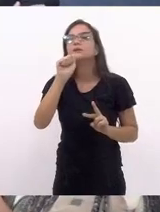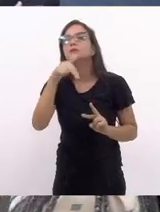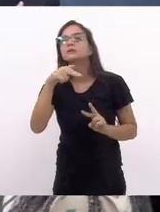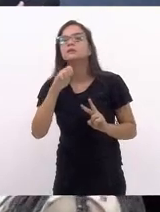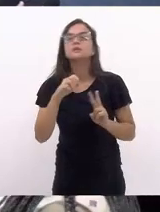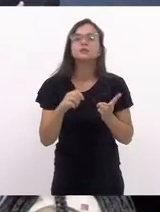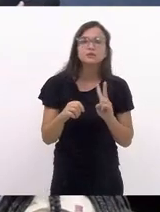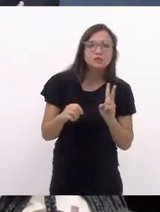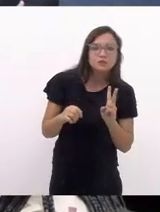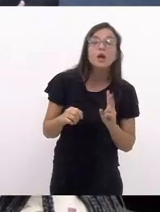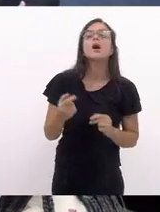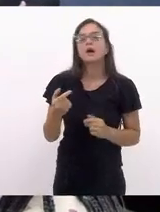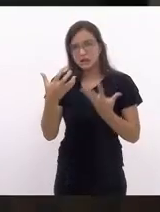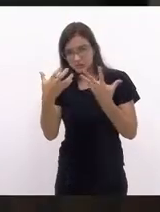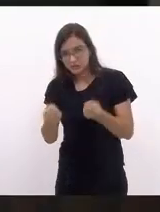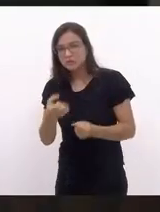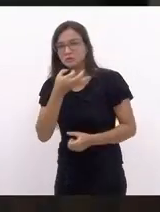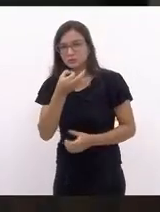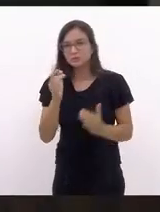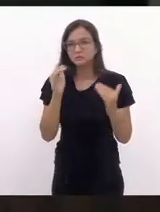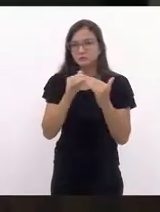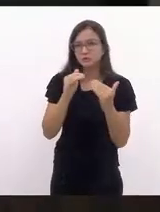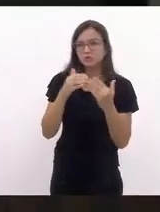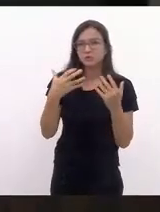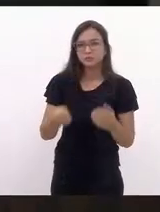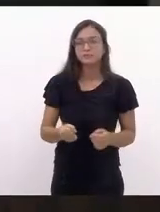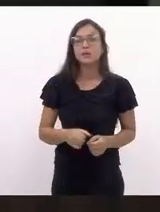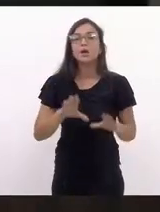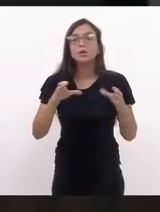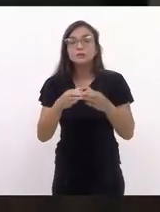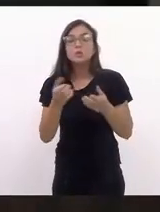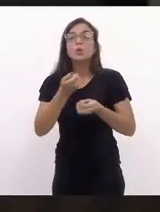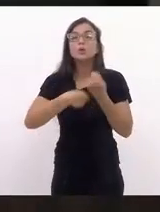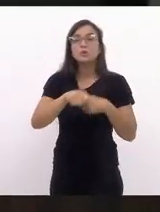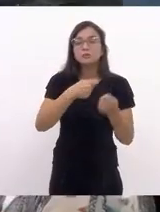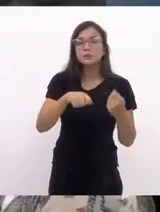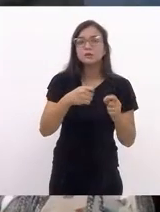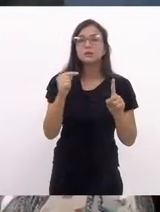parecer favorável da economia Deputado Manoel de Carvalho